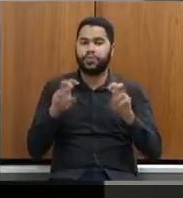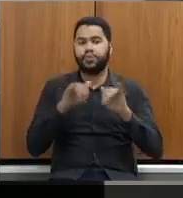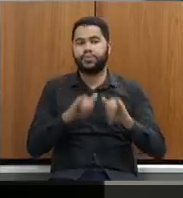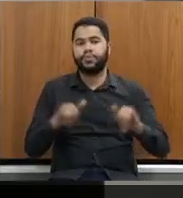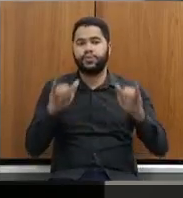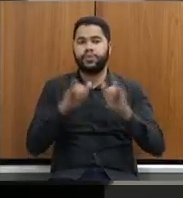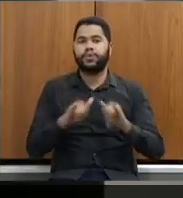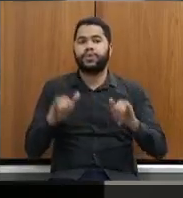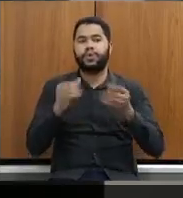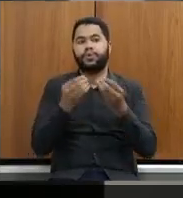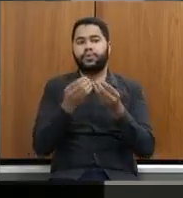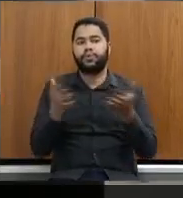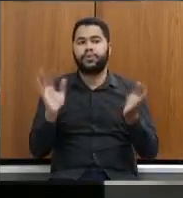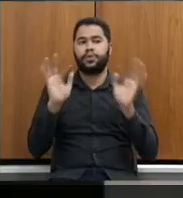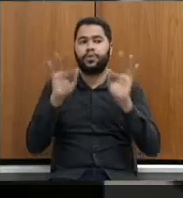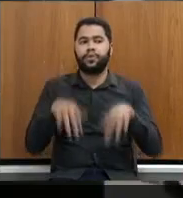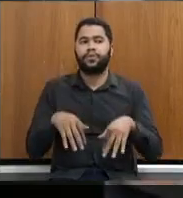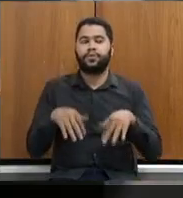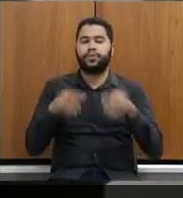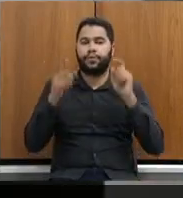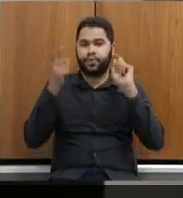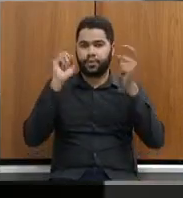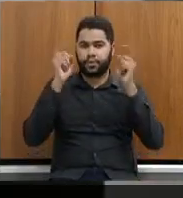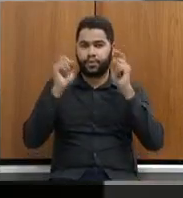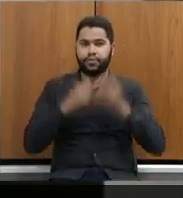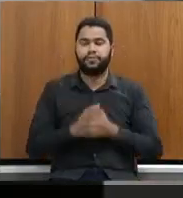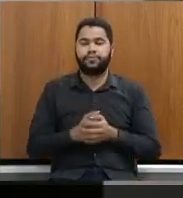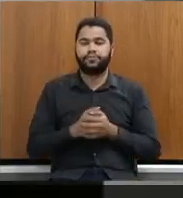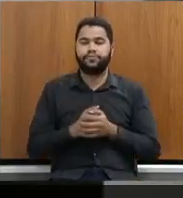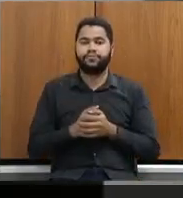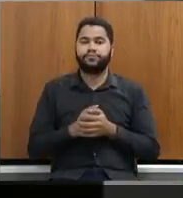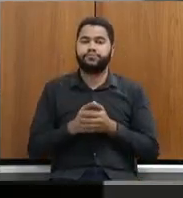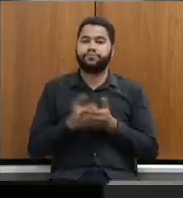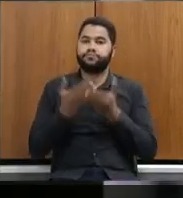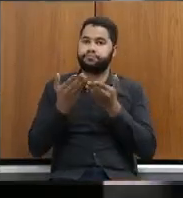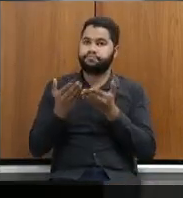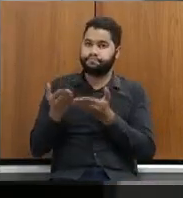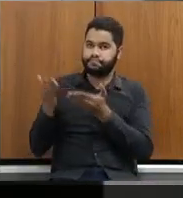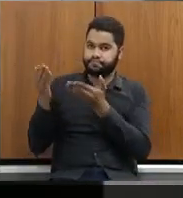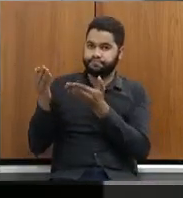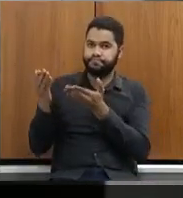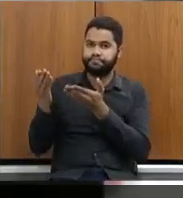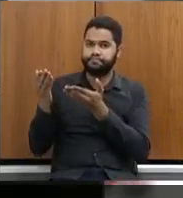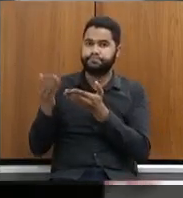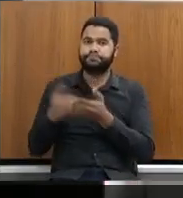que serão deliberados ao final desta reunião passo a palavra